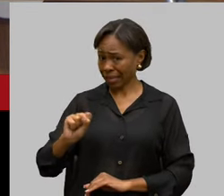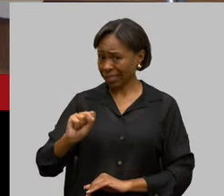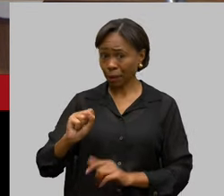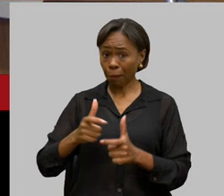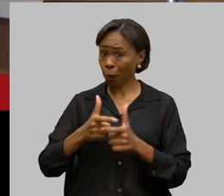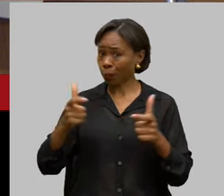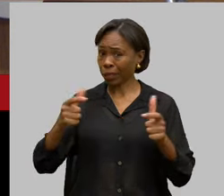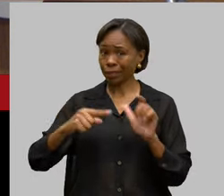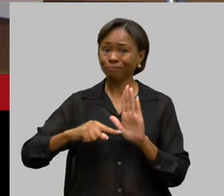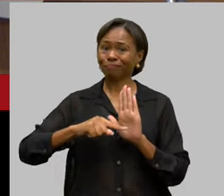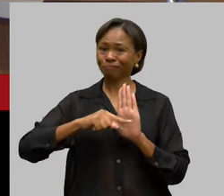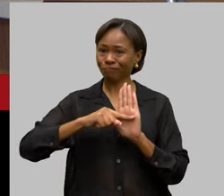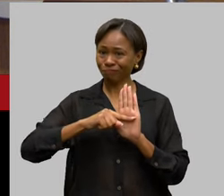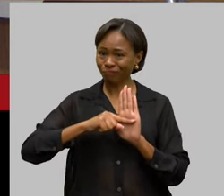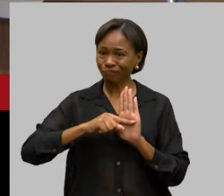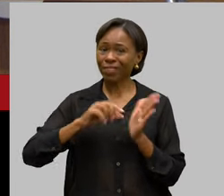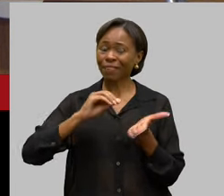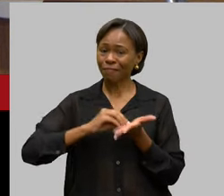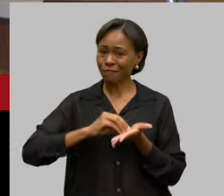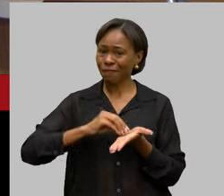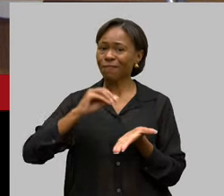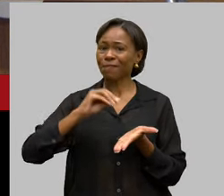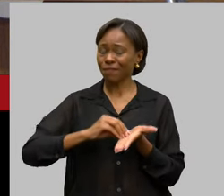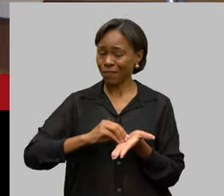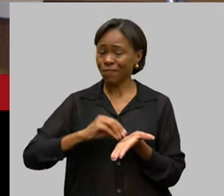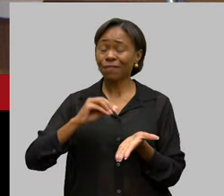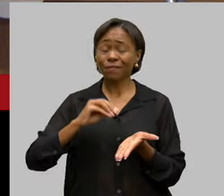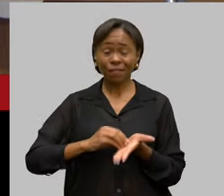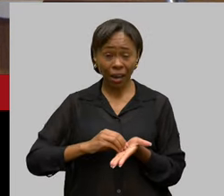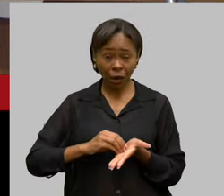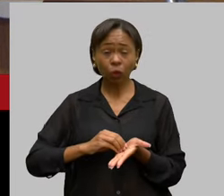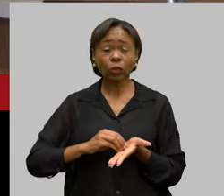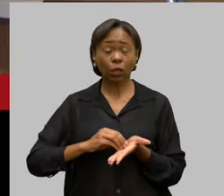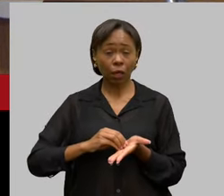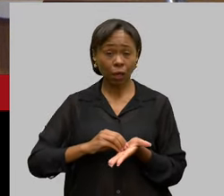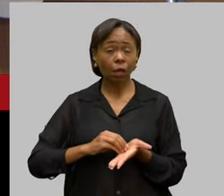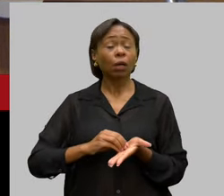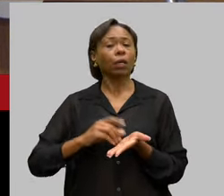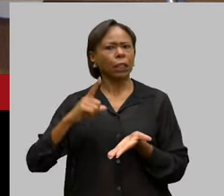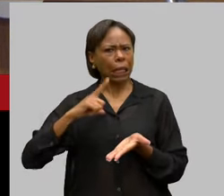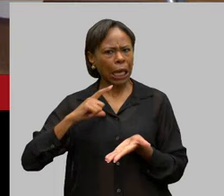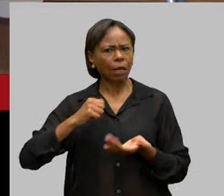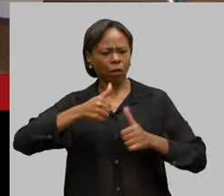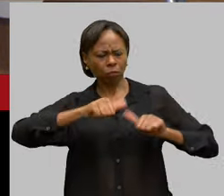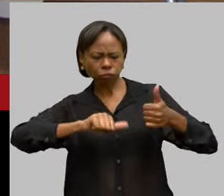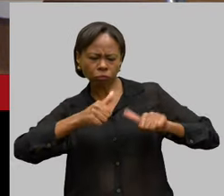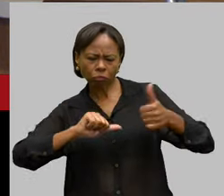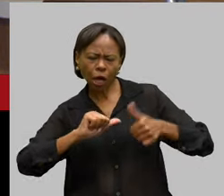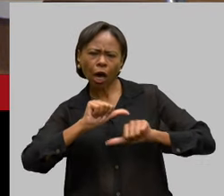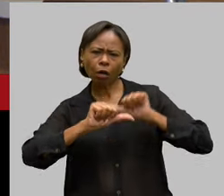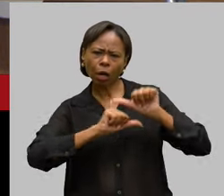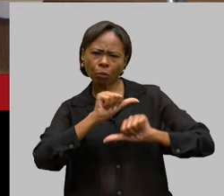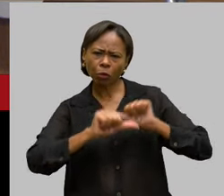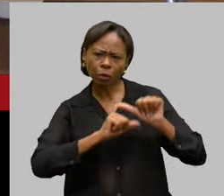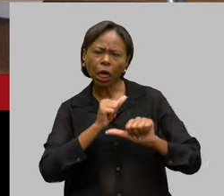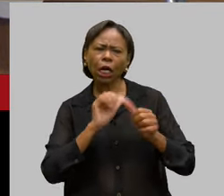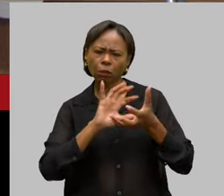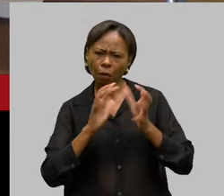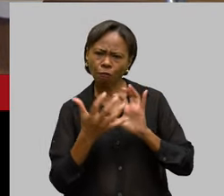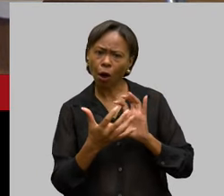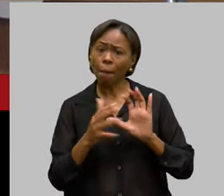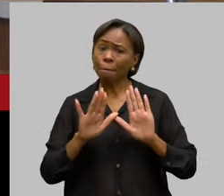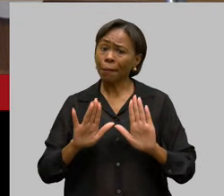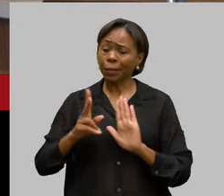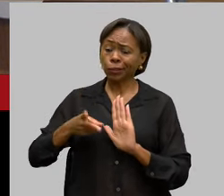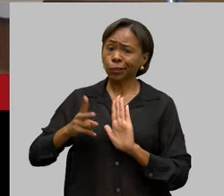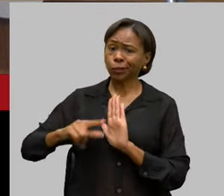rpps a maioria deficitários mesmo com o impacto atorial das reformas que aconteceram então o